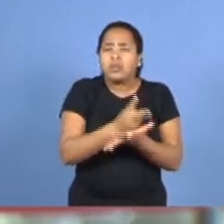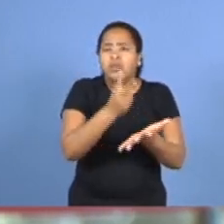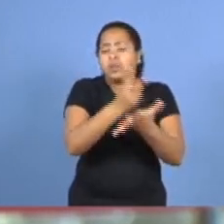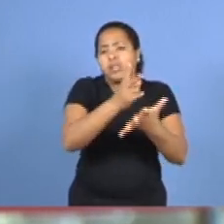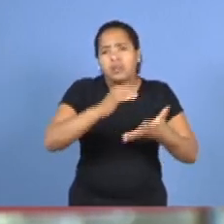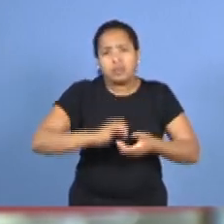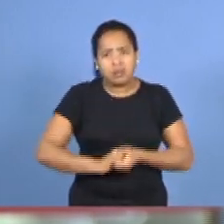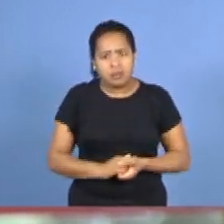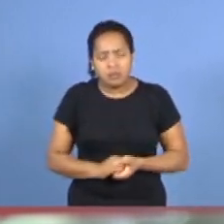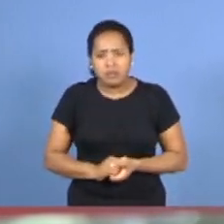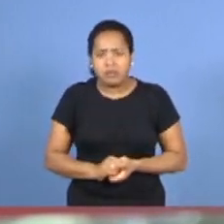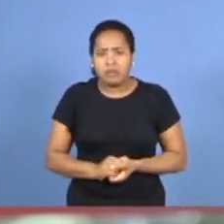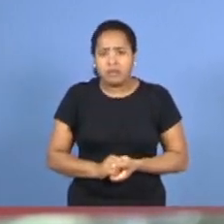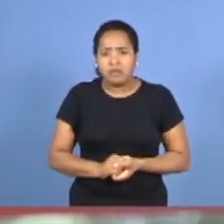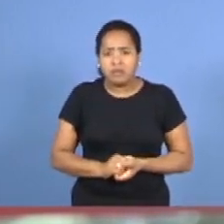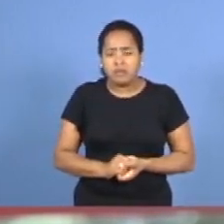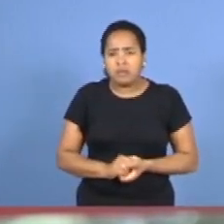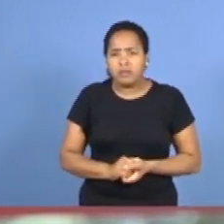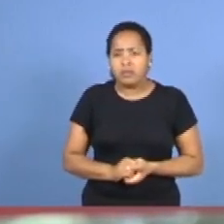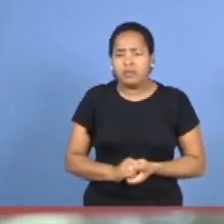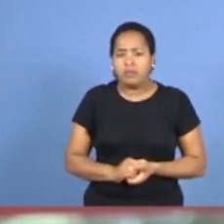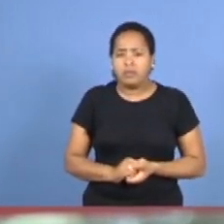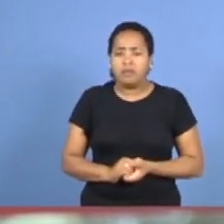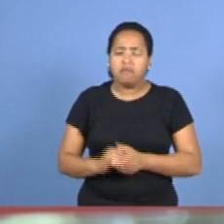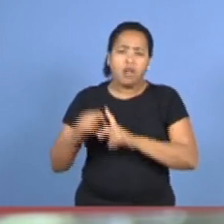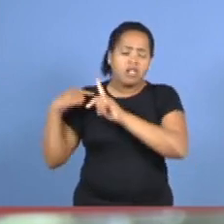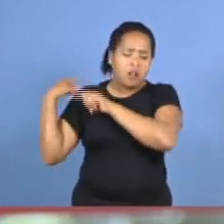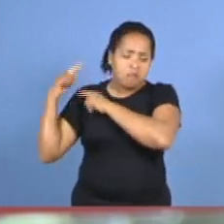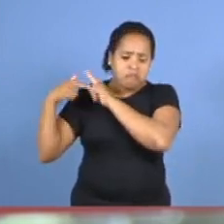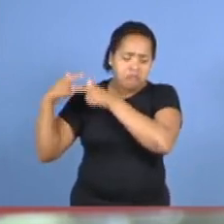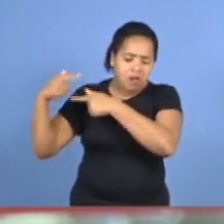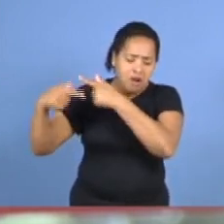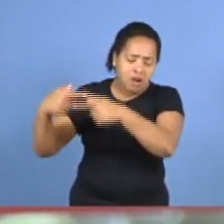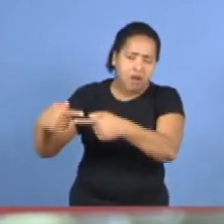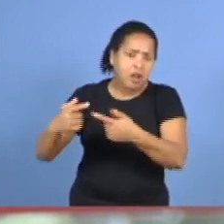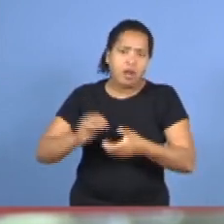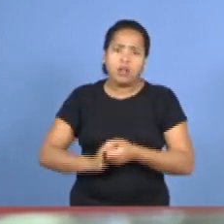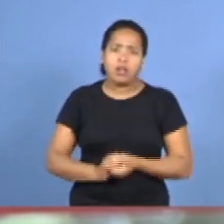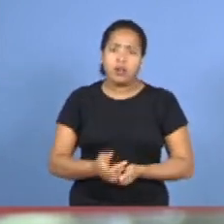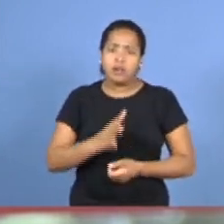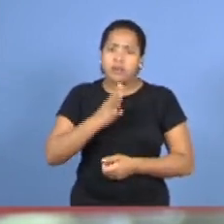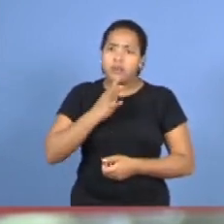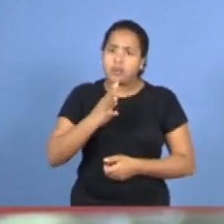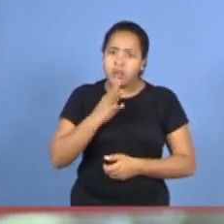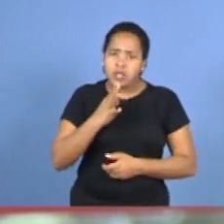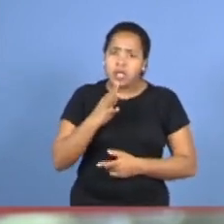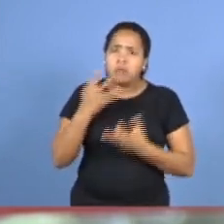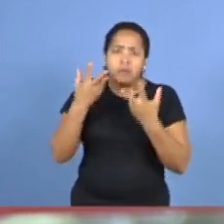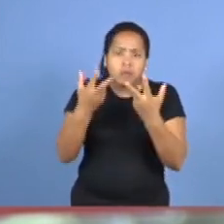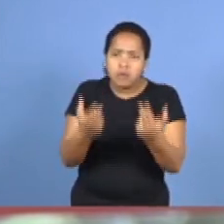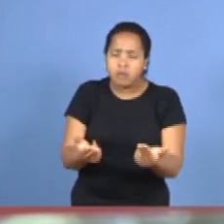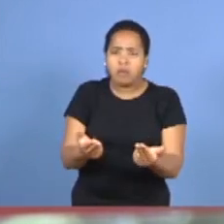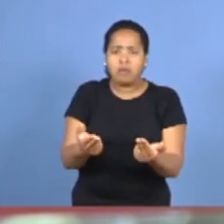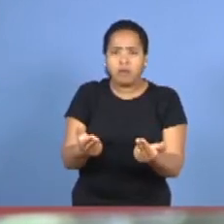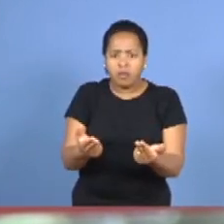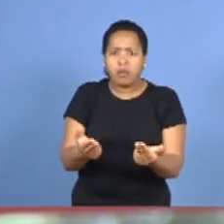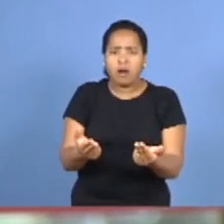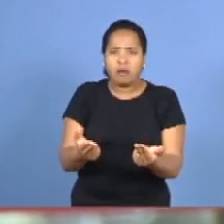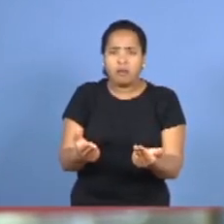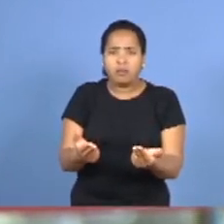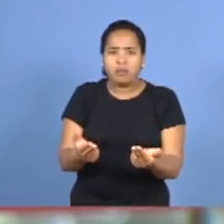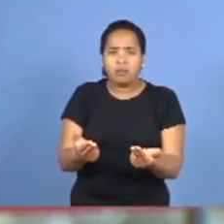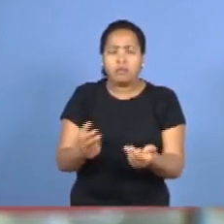ortodoxos. Há 50 anos nós conhecemos e estamos igualzinho. É como quem